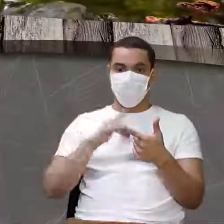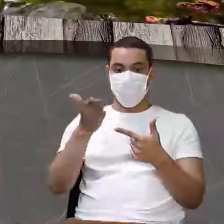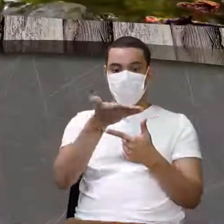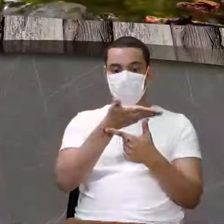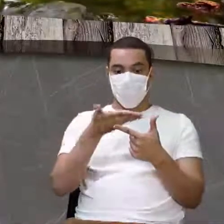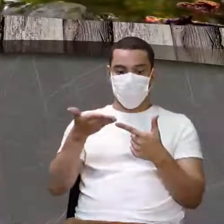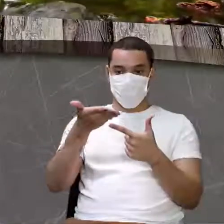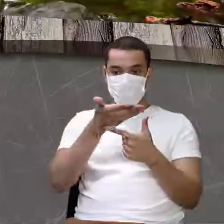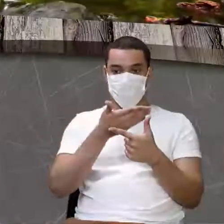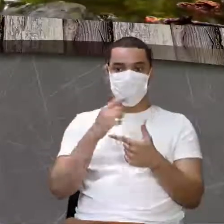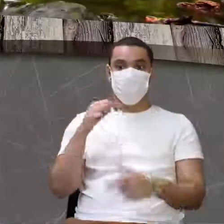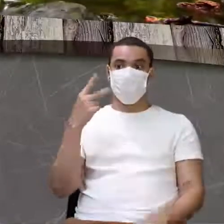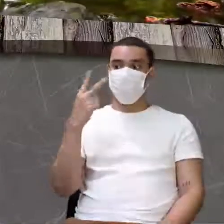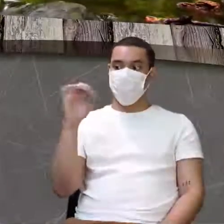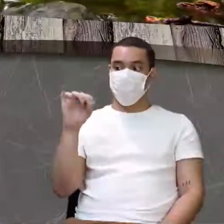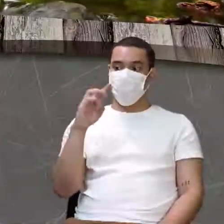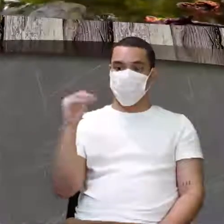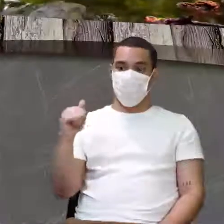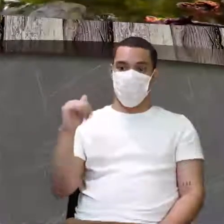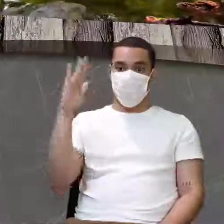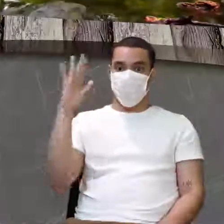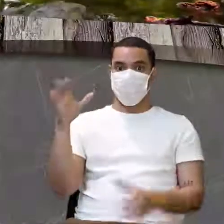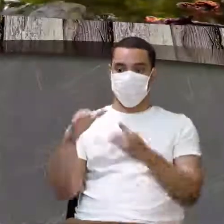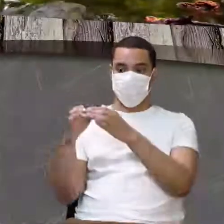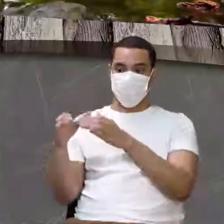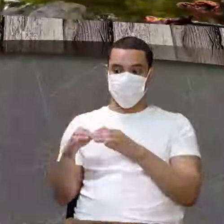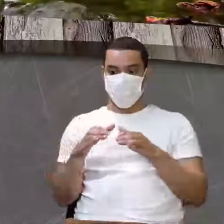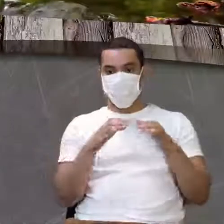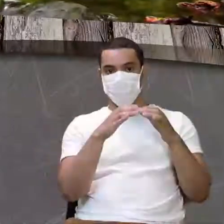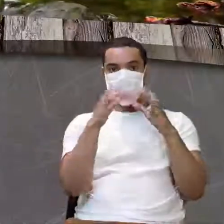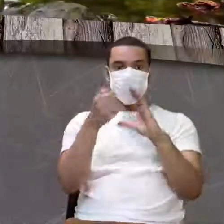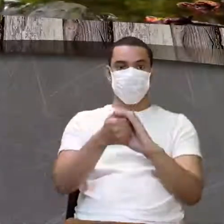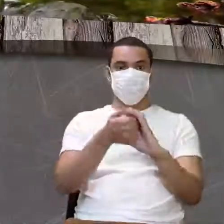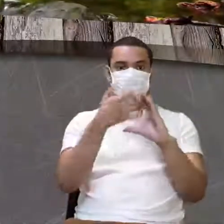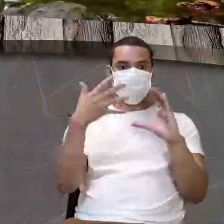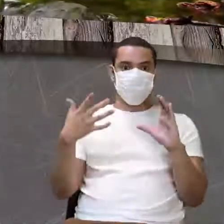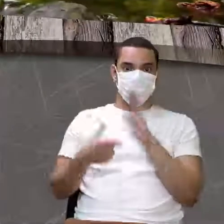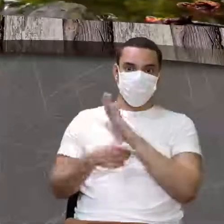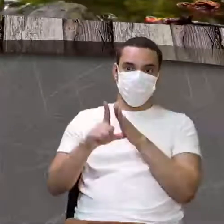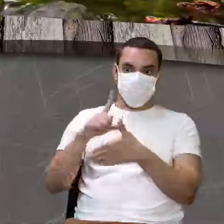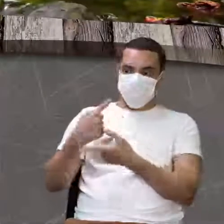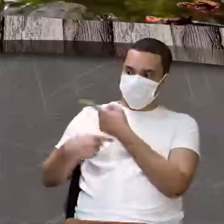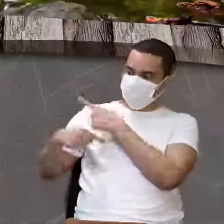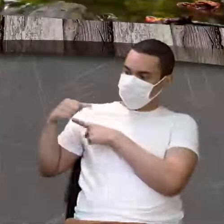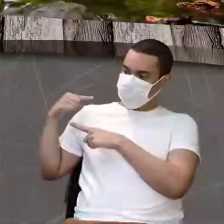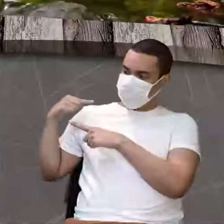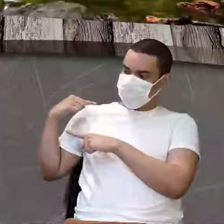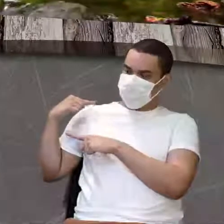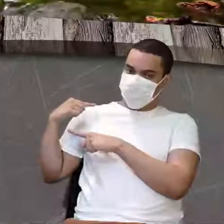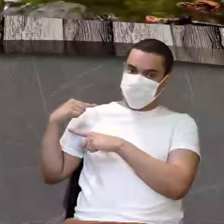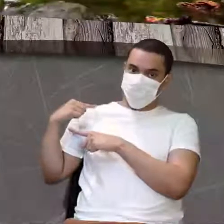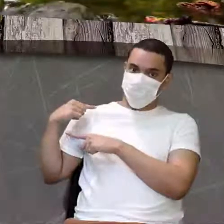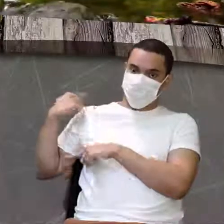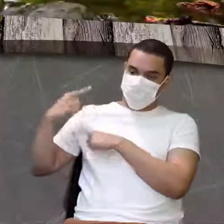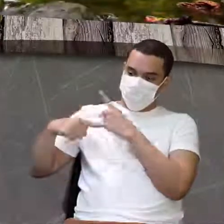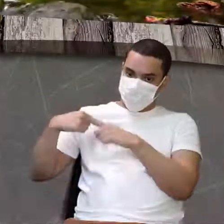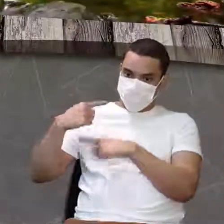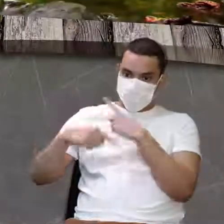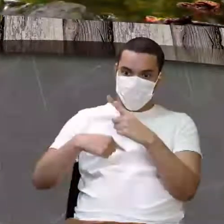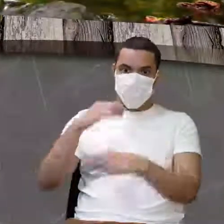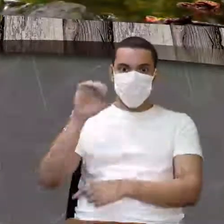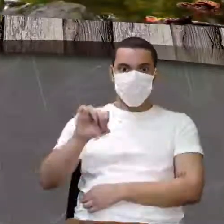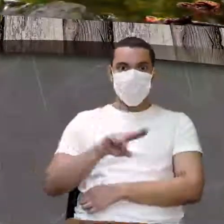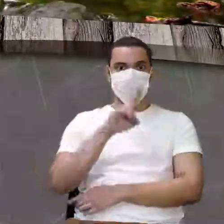por 2 ou mais grupos. Características derivadas, sinapomorfias,